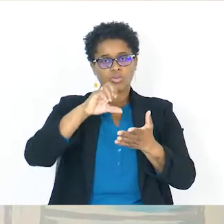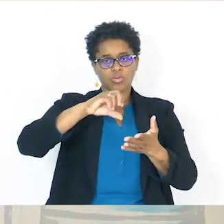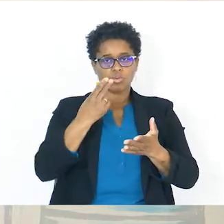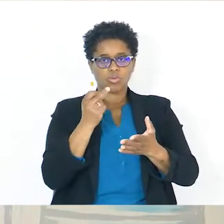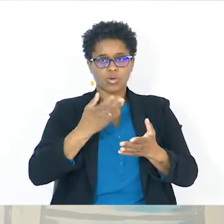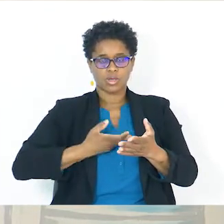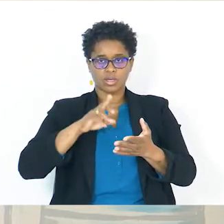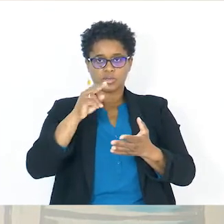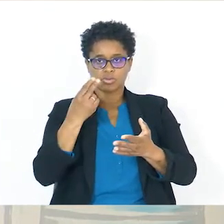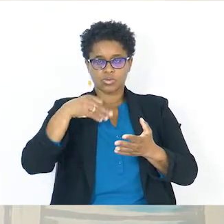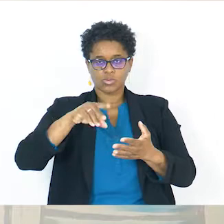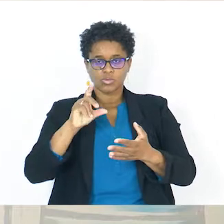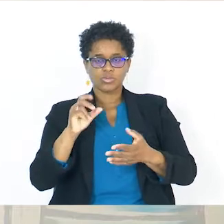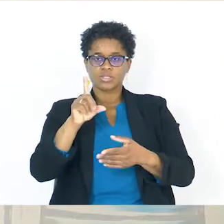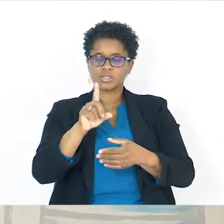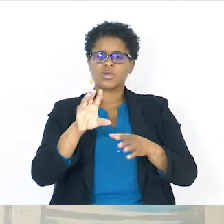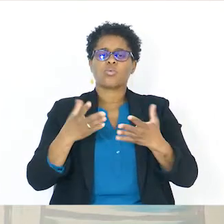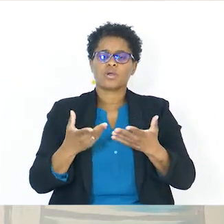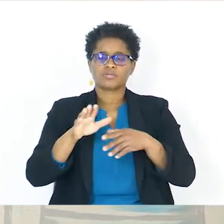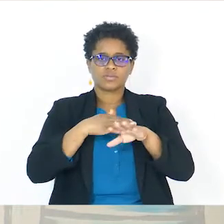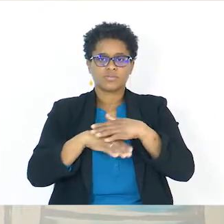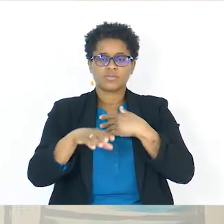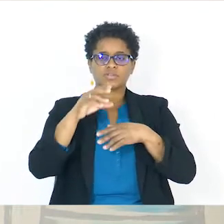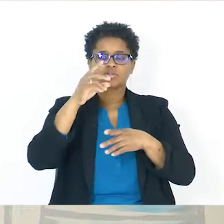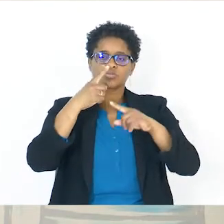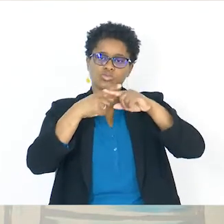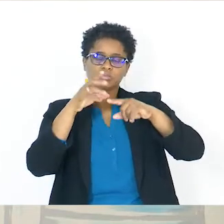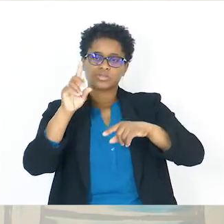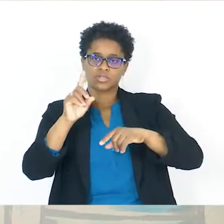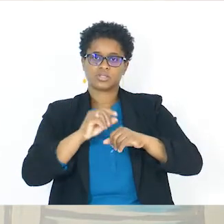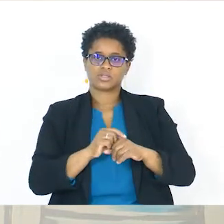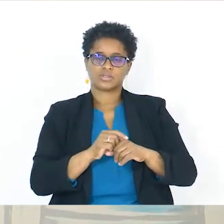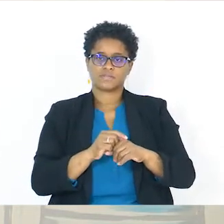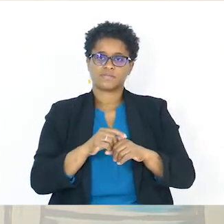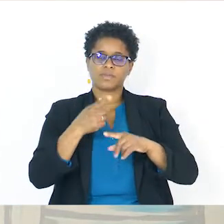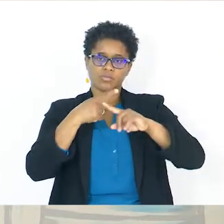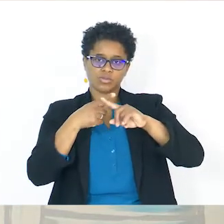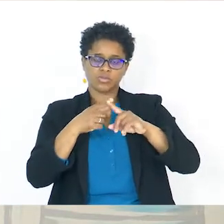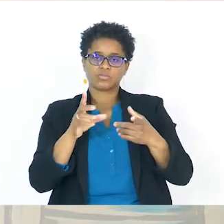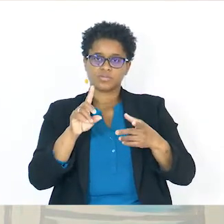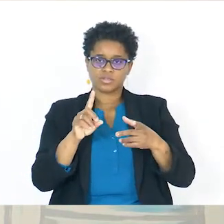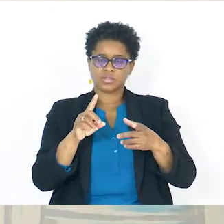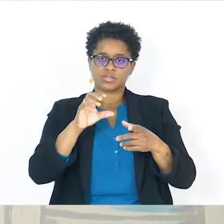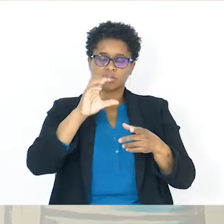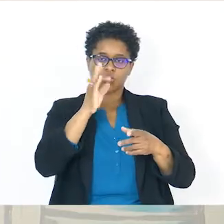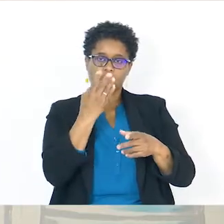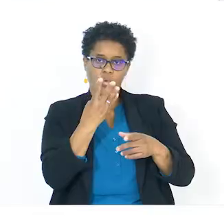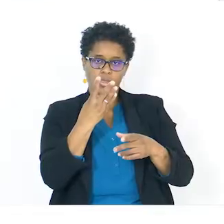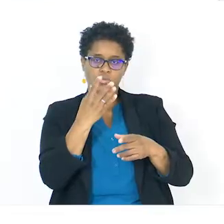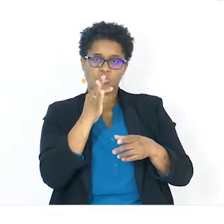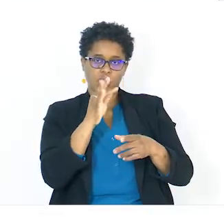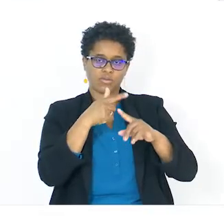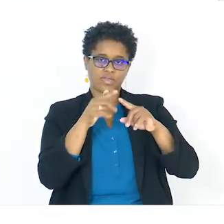o quádruplo de 6. Quanto é que vamos multiplicar por 6? Vamos multiplicar